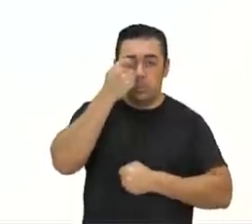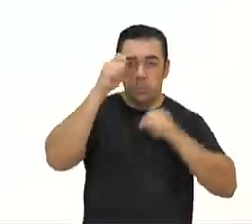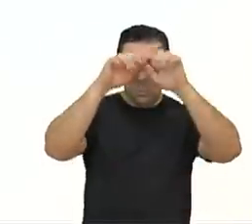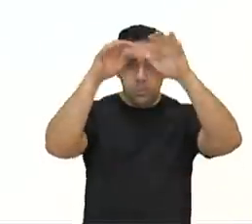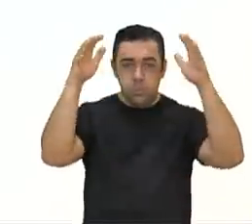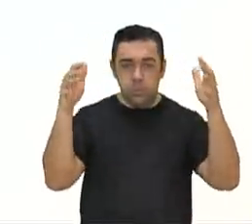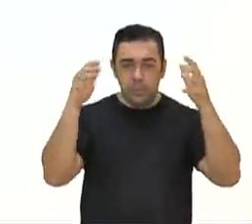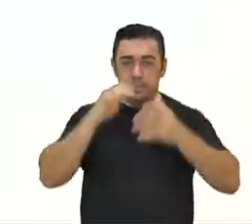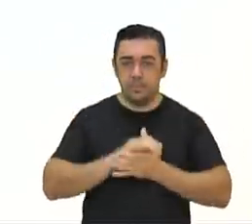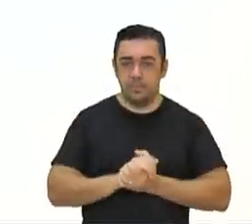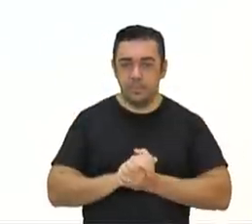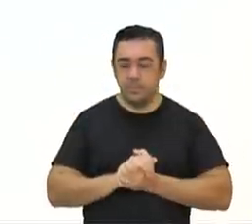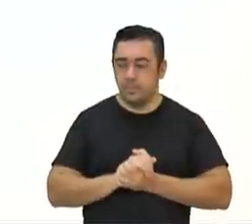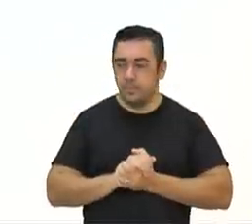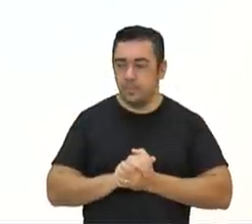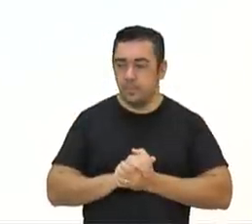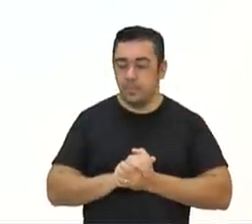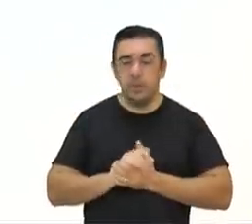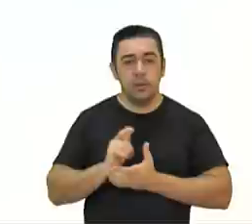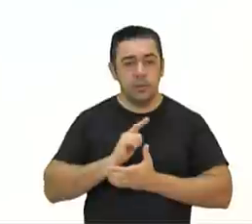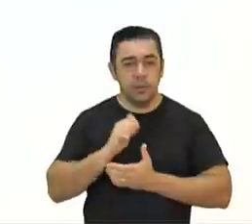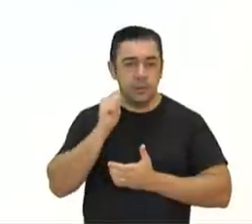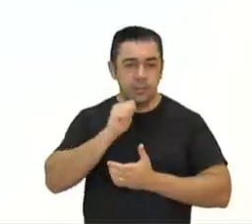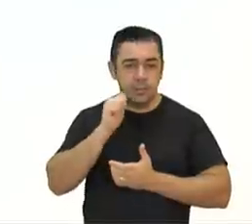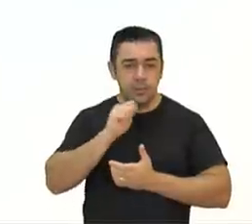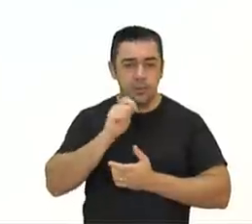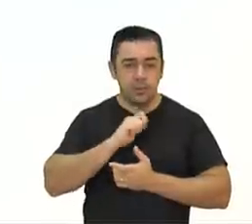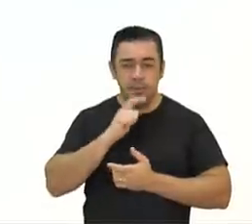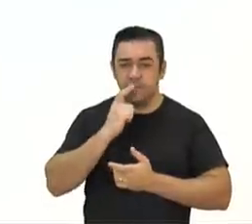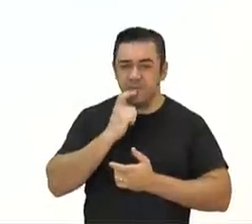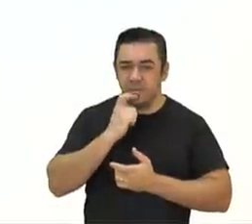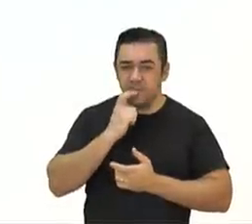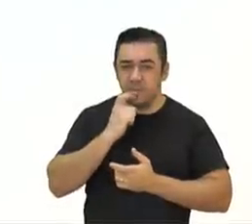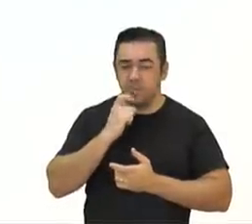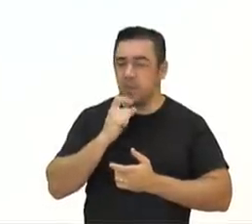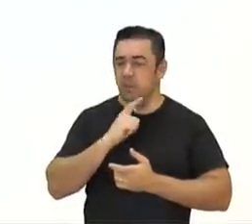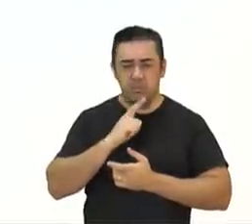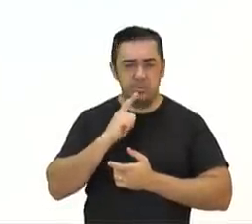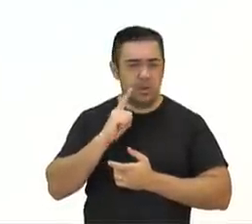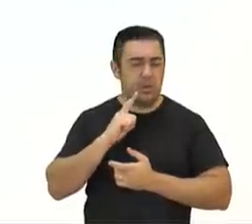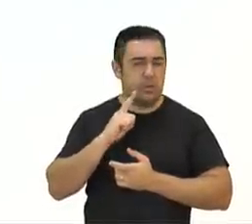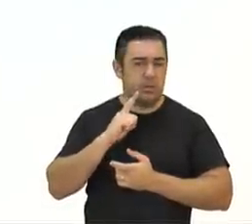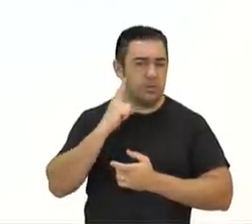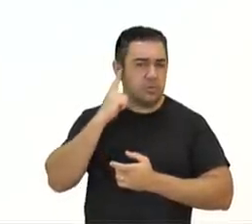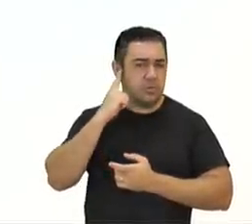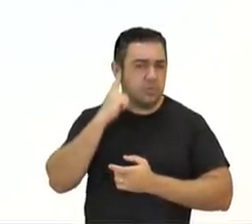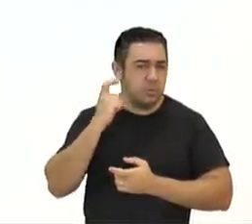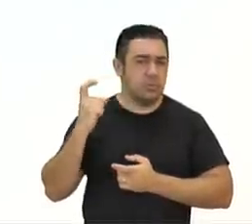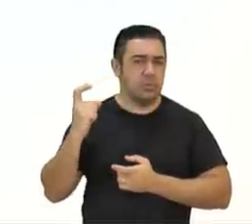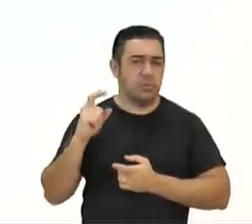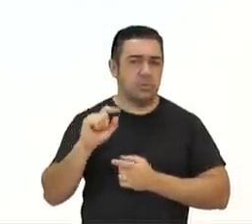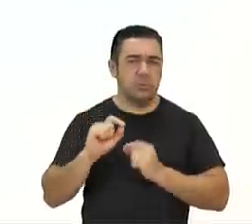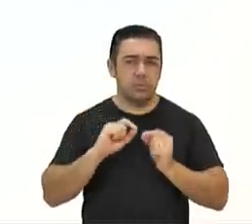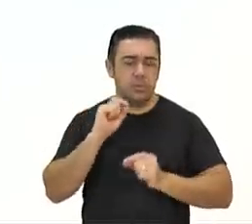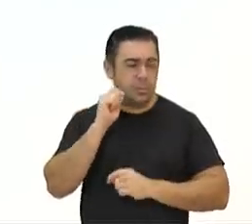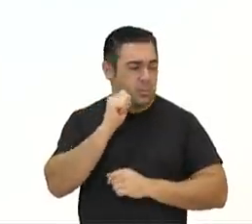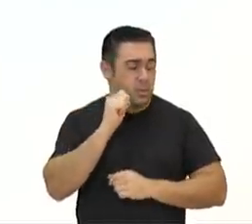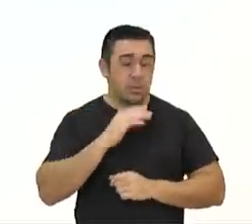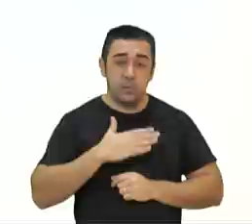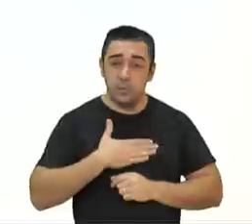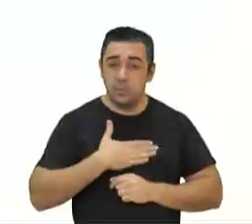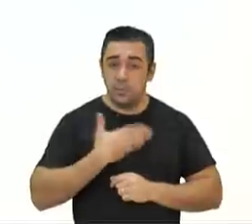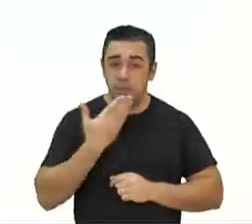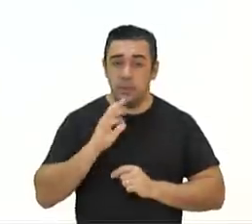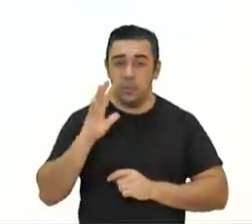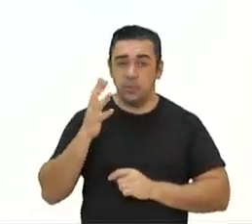bacete ruivo, afinal, despregou-se da menina e saiu sonâmbulo. Ela ficou espantada, com o